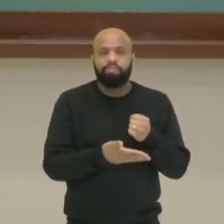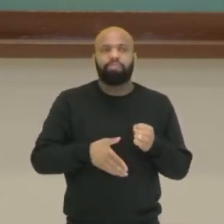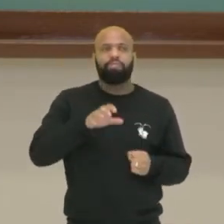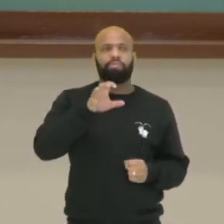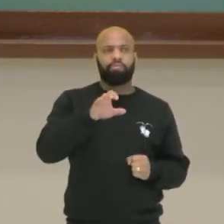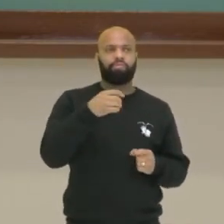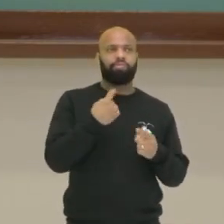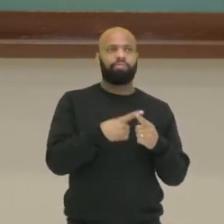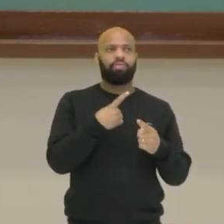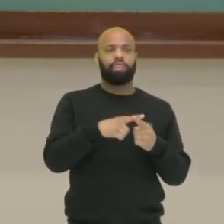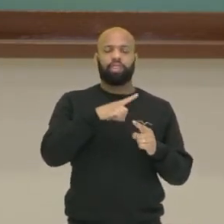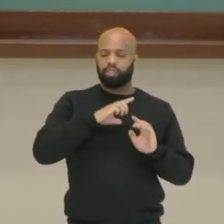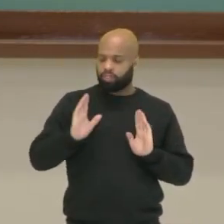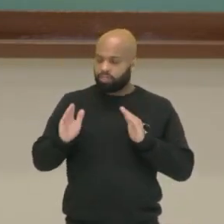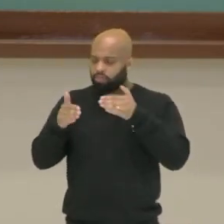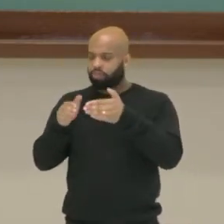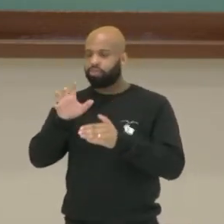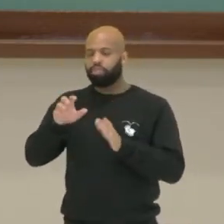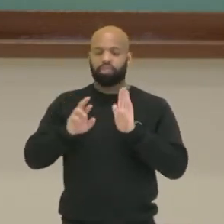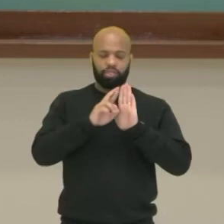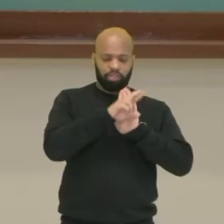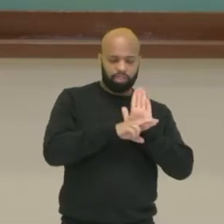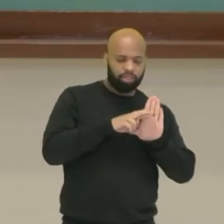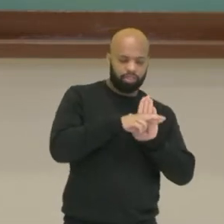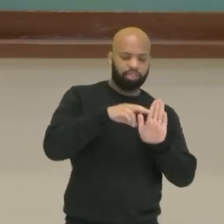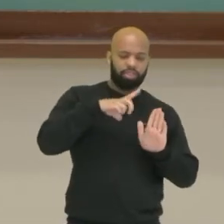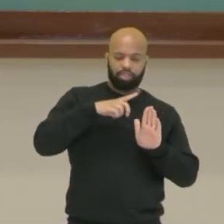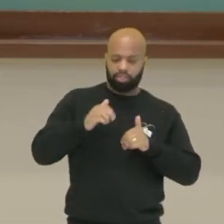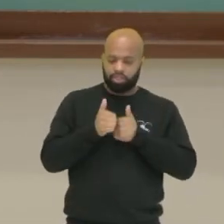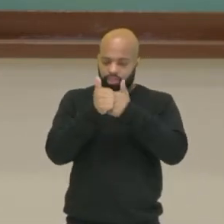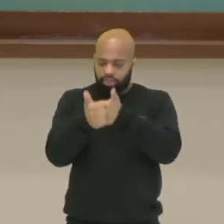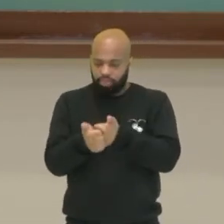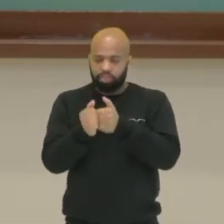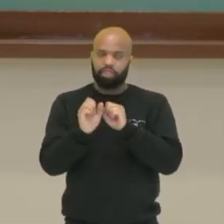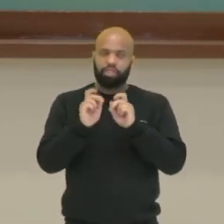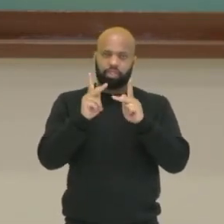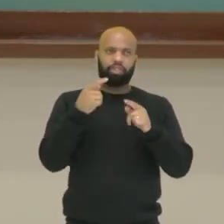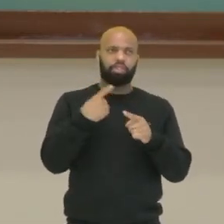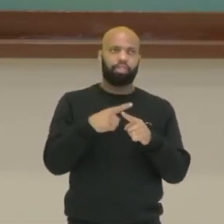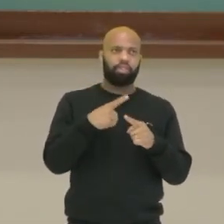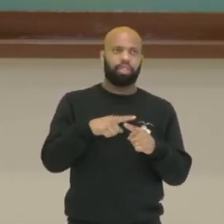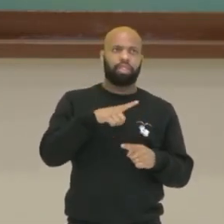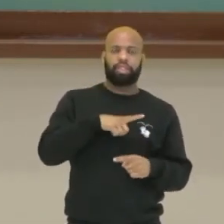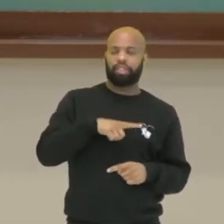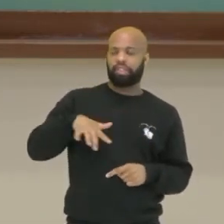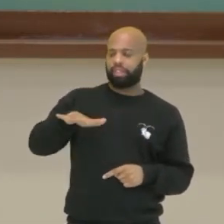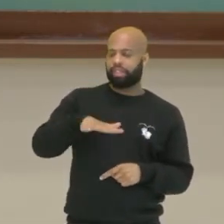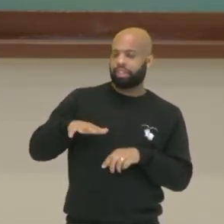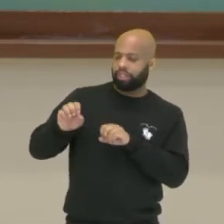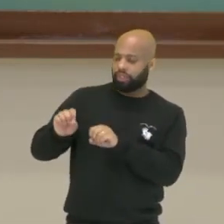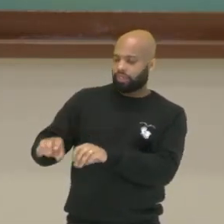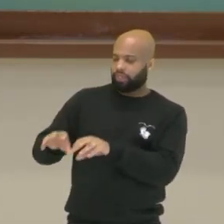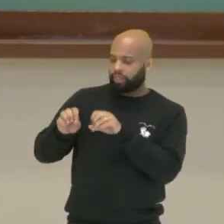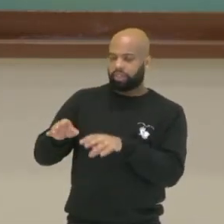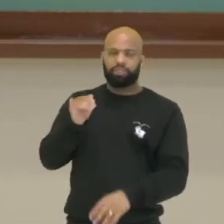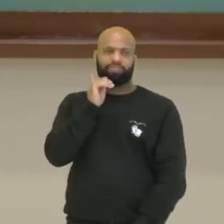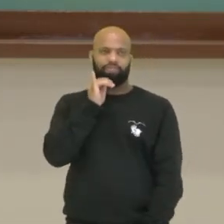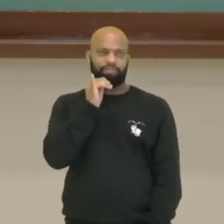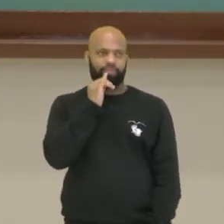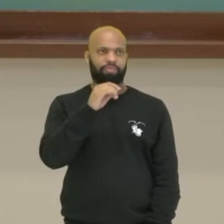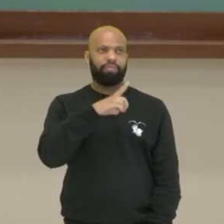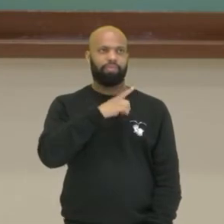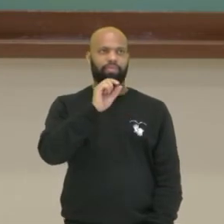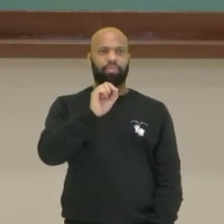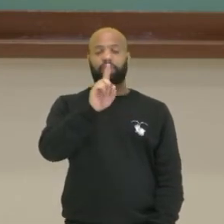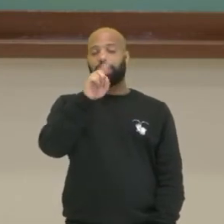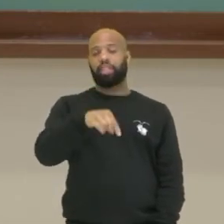é direcionada a essa resolução, elas têm que seguir. Na educação, por exemplo, nós temos lá as